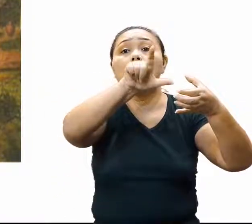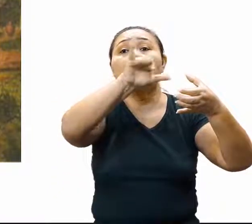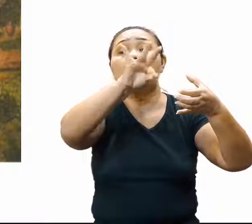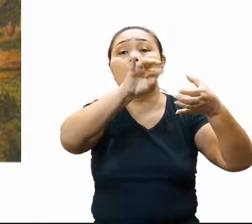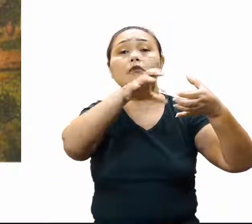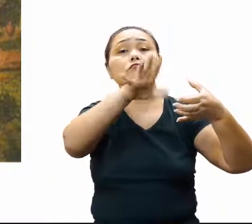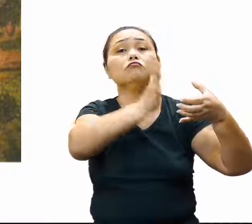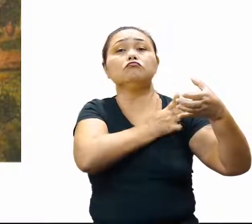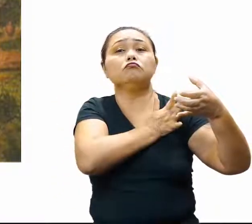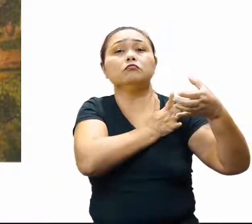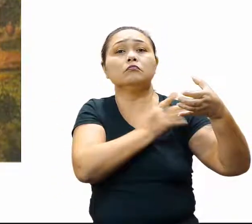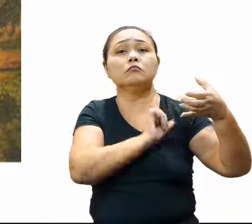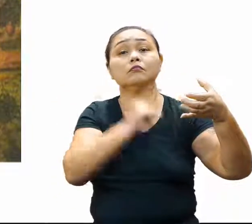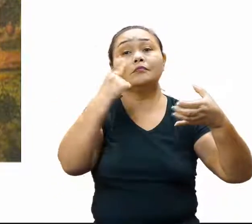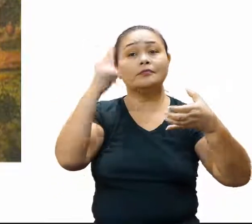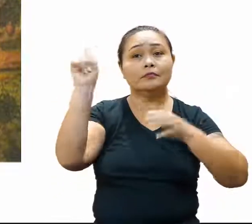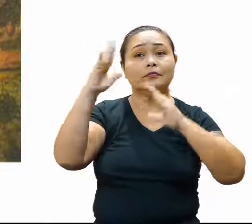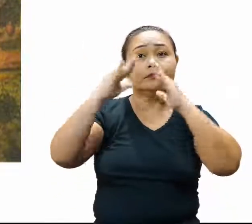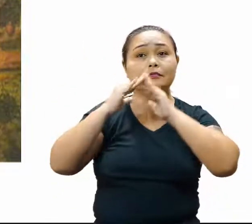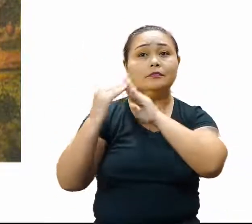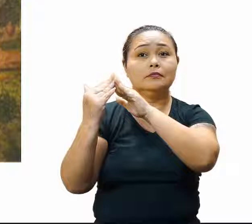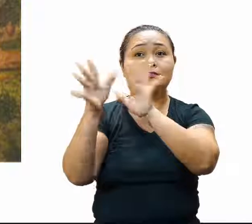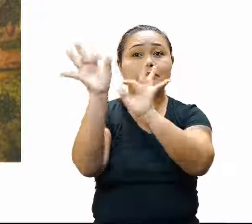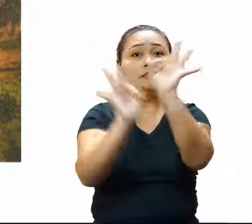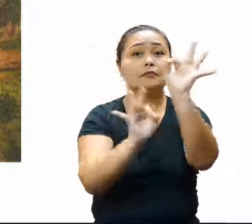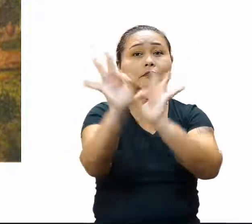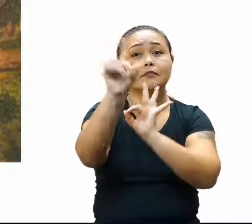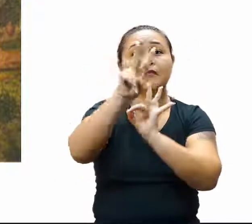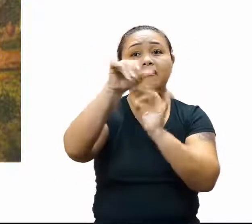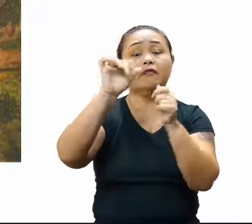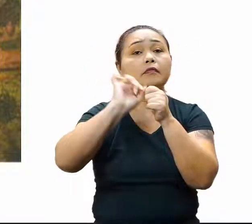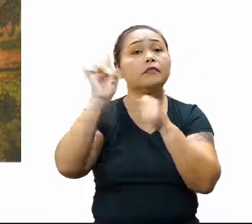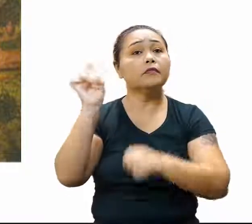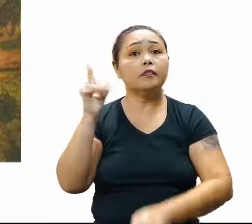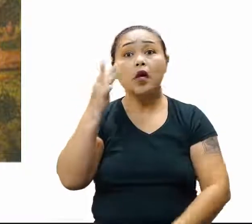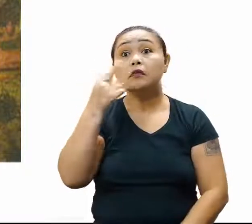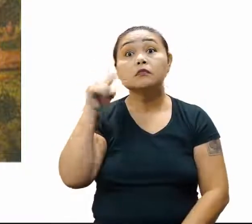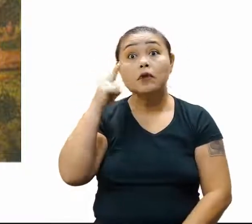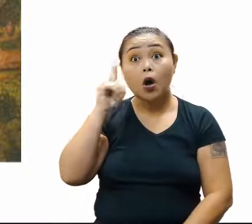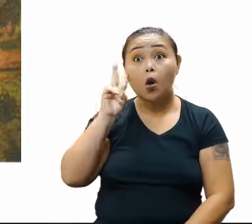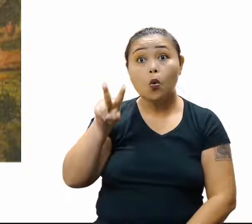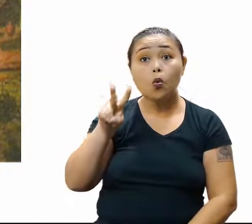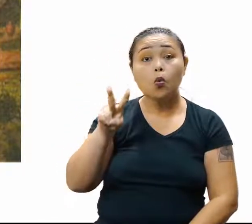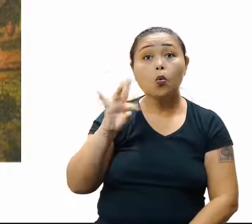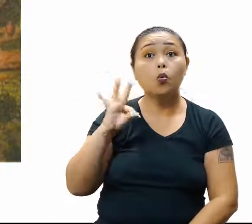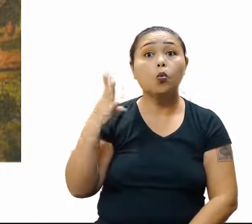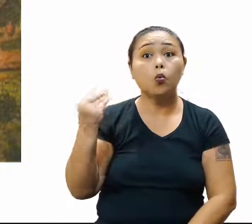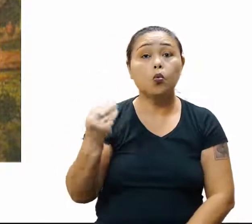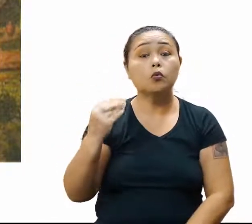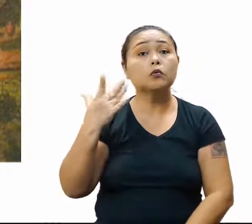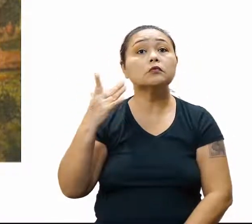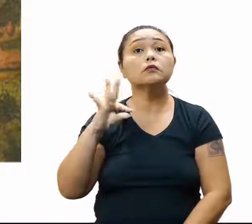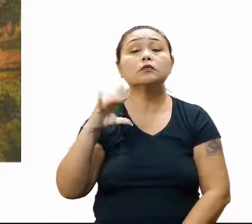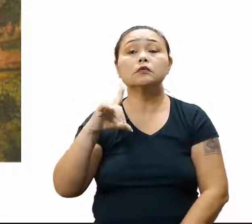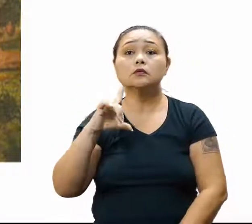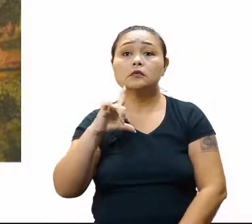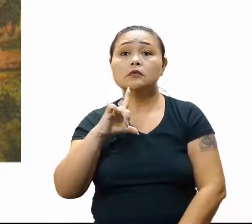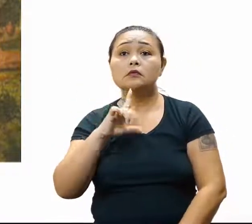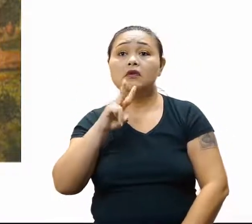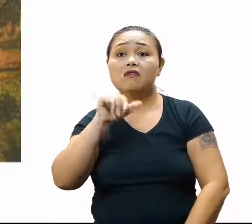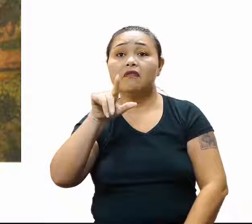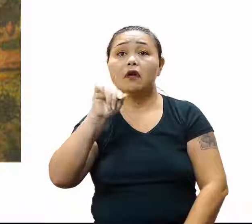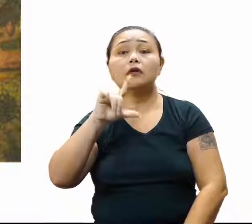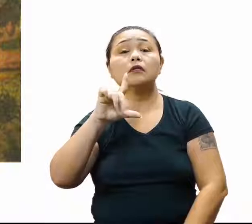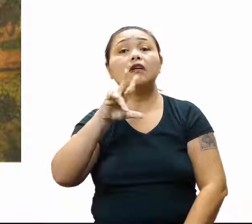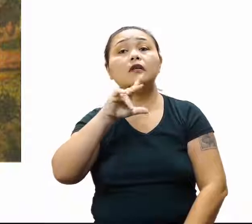Aí as vilas serão formadas e você pode observar que em toda e qualquer vila sempre vai